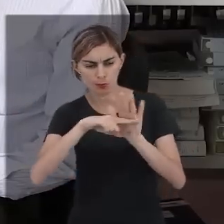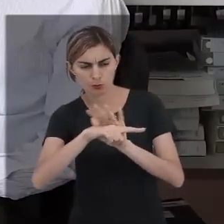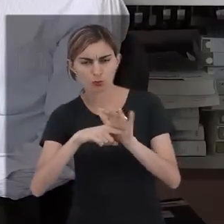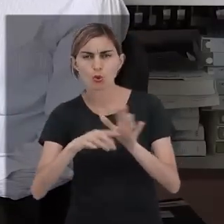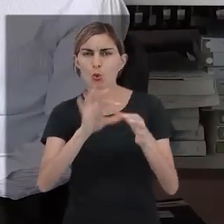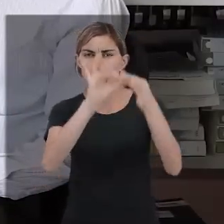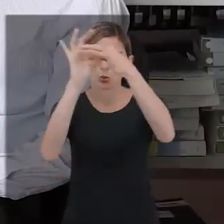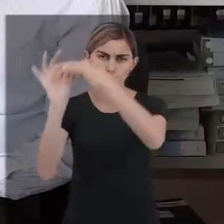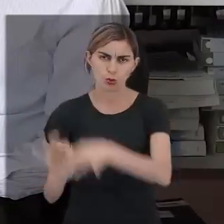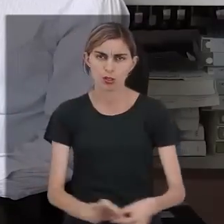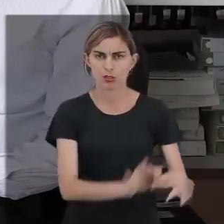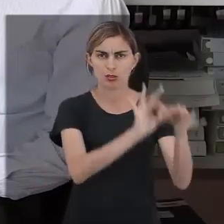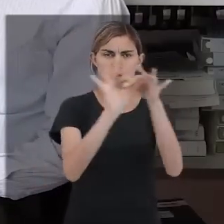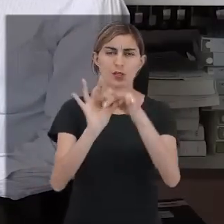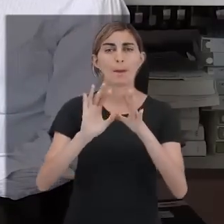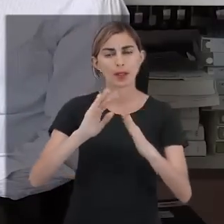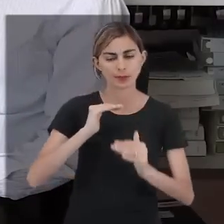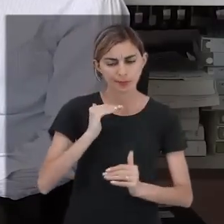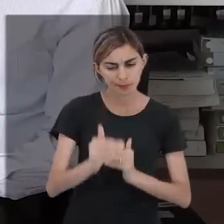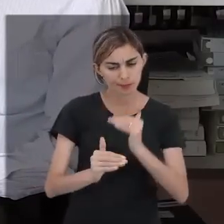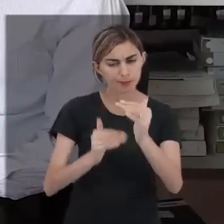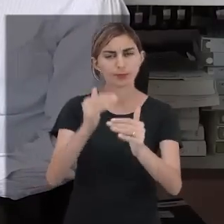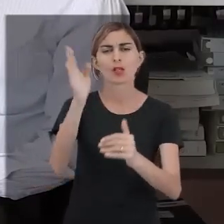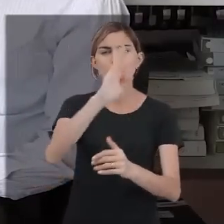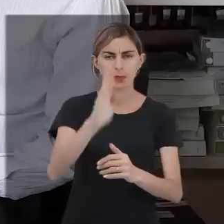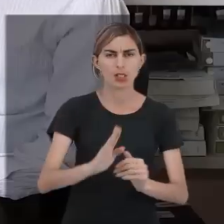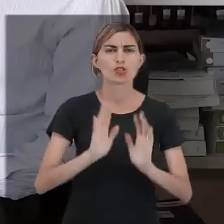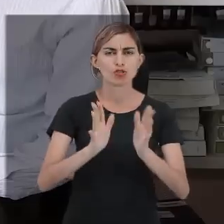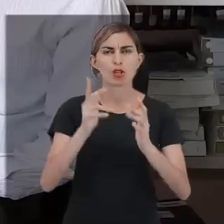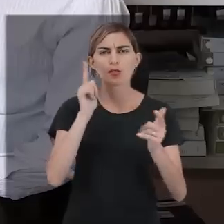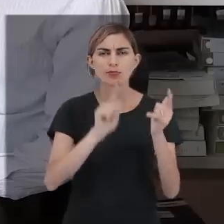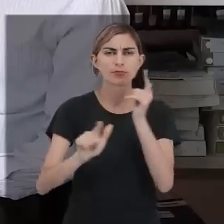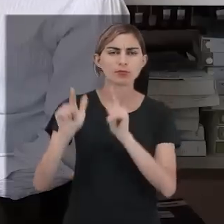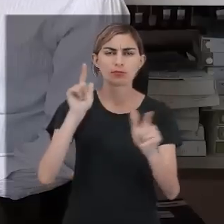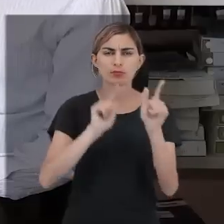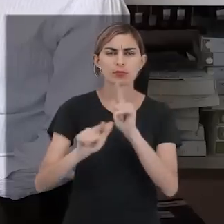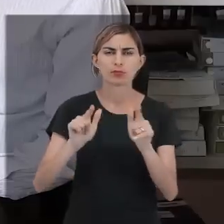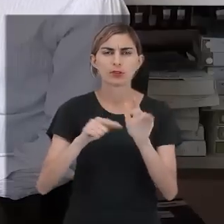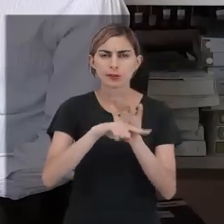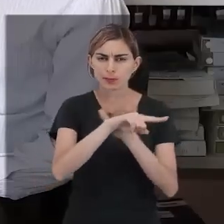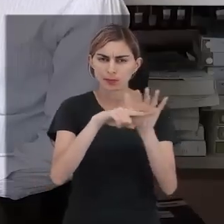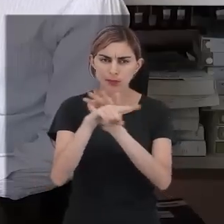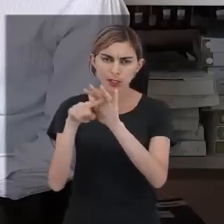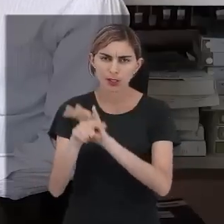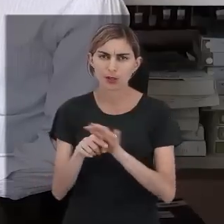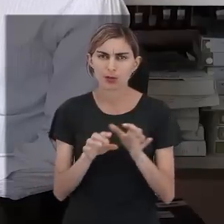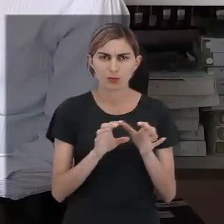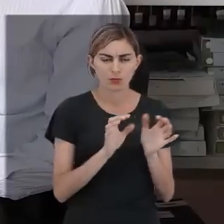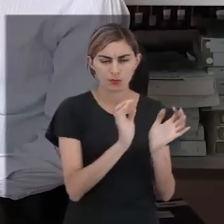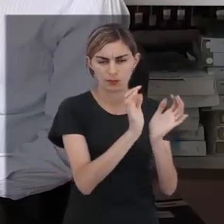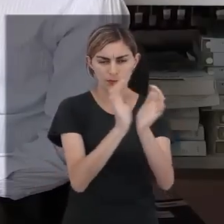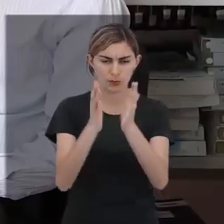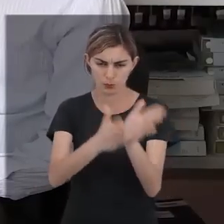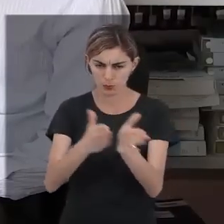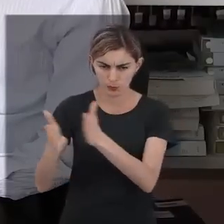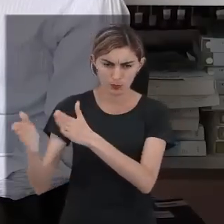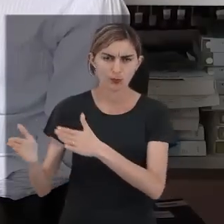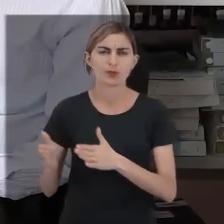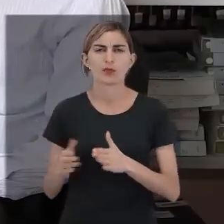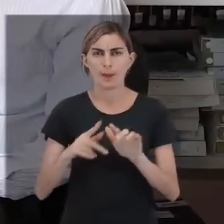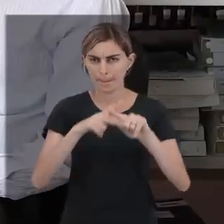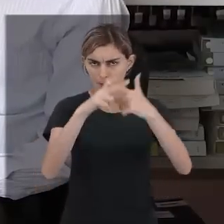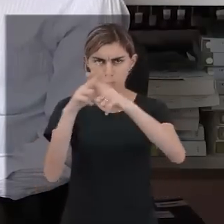forma unificada, mas estamos caminhando para isso. No Brasil hoje já conseguimos realizar auditorias integradas, né, de